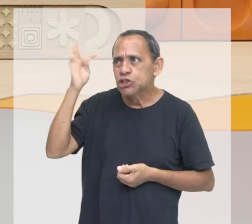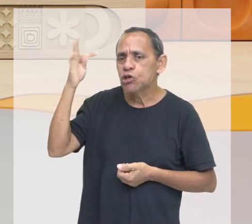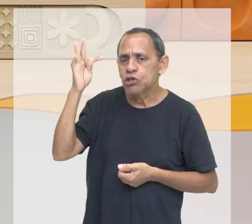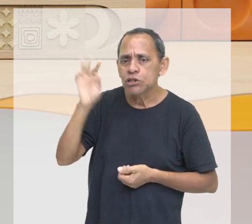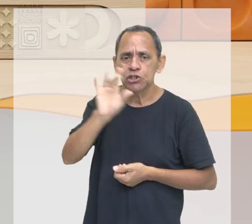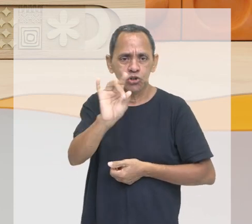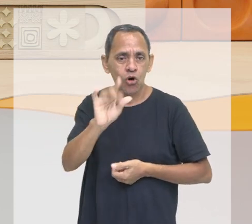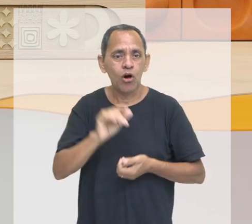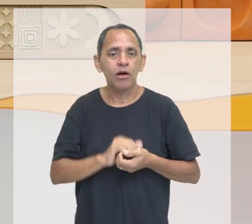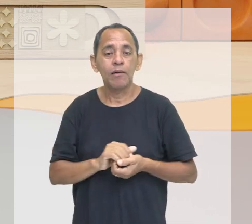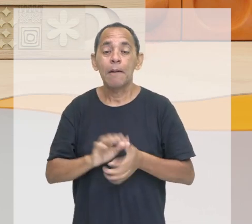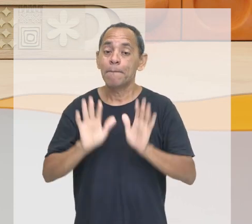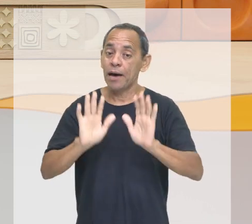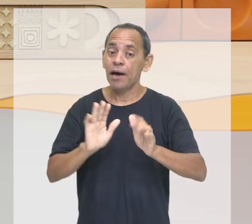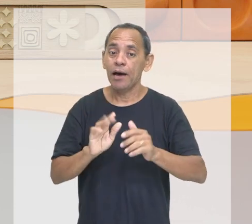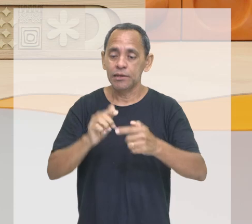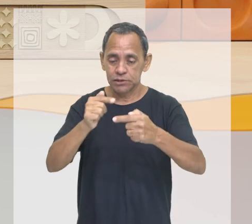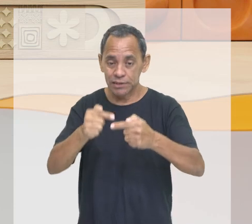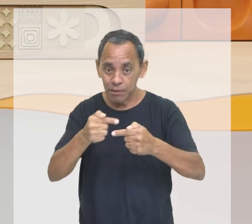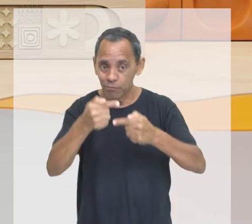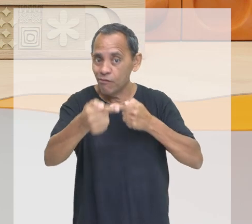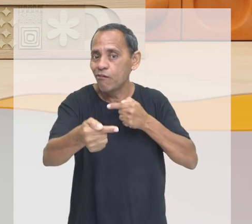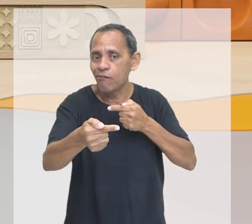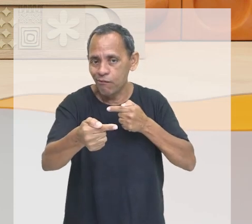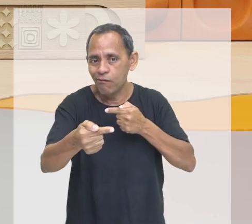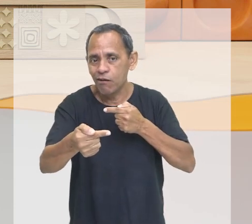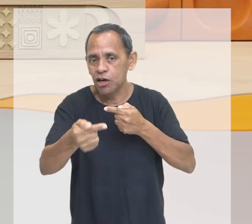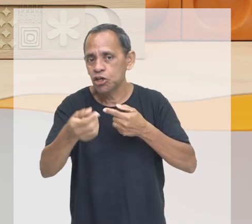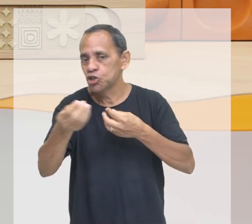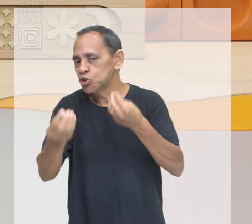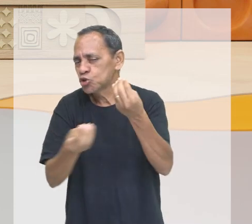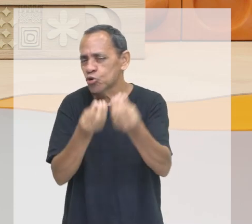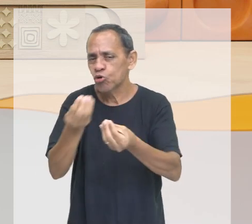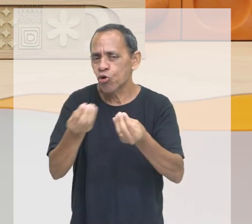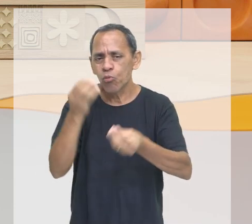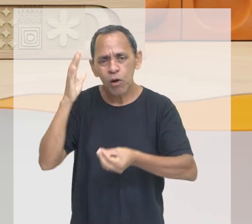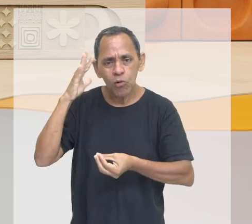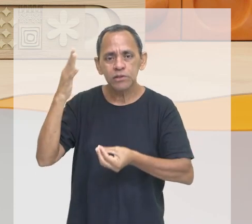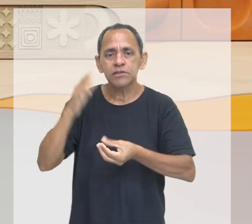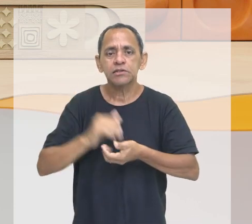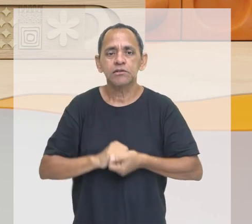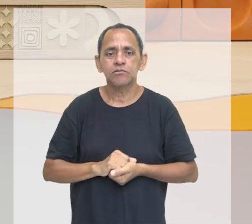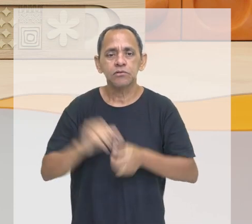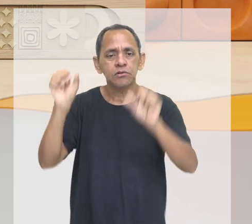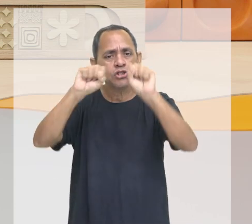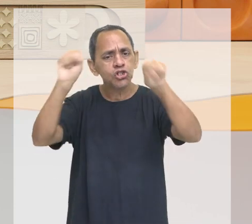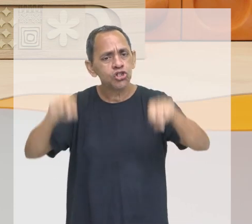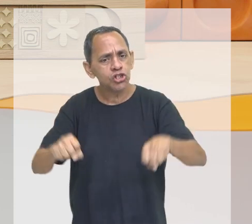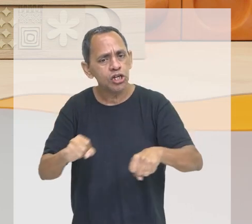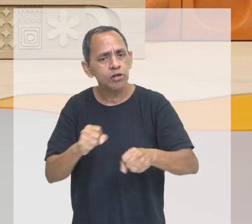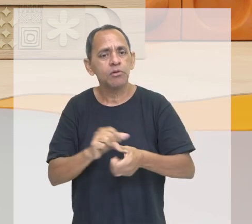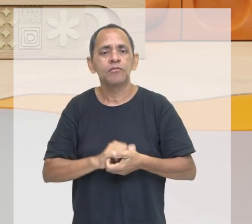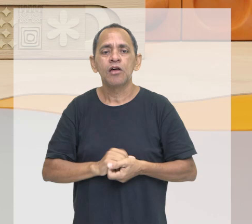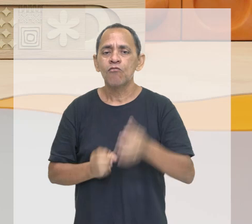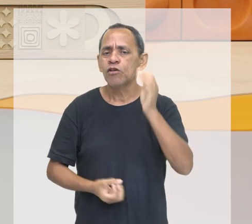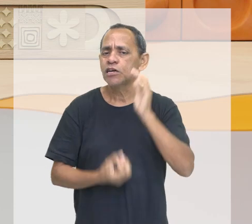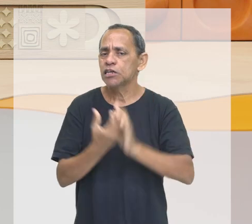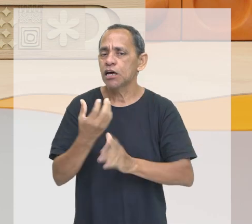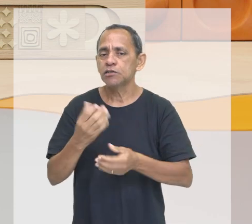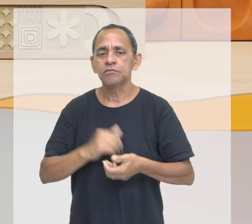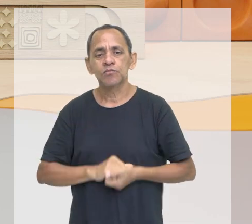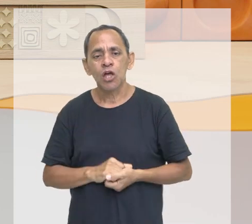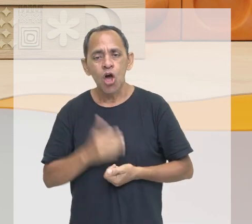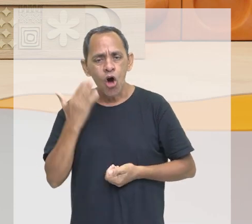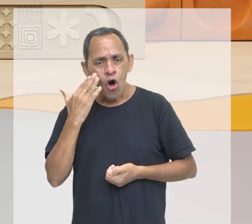partir da Revolução de 1917 é que a gente vai ver como foi colocado em prática, ao fim e ao cabo, esse sistema. Vamos voltar